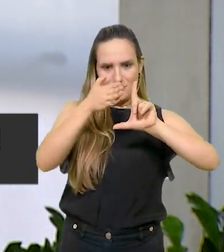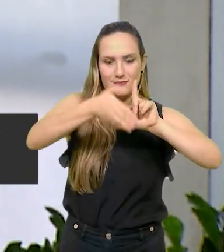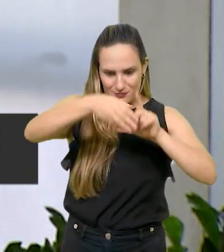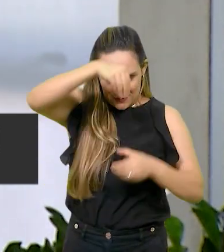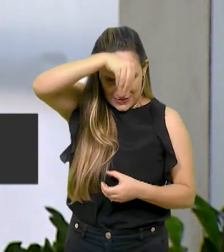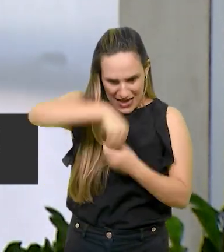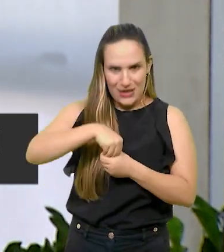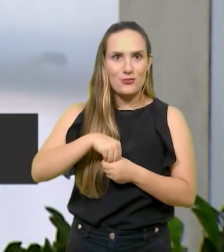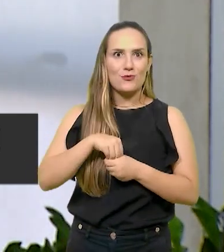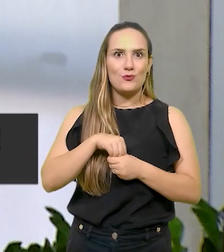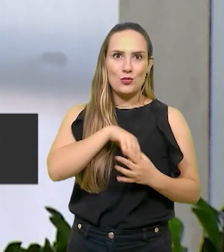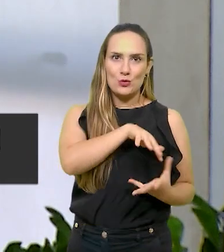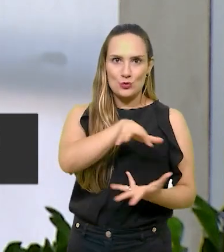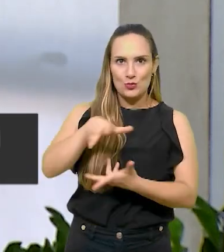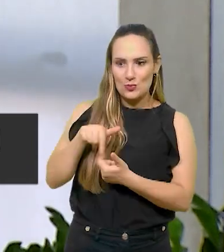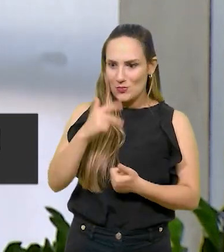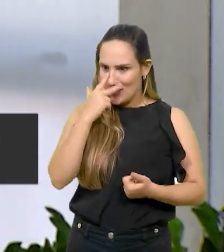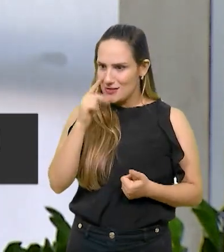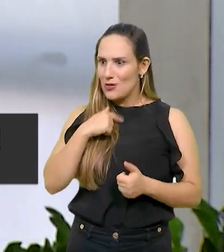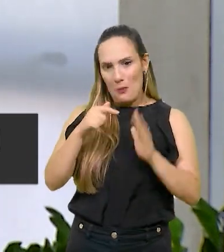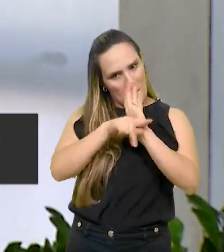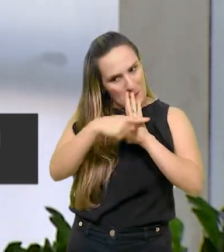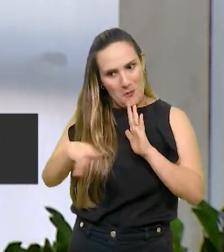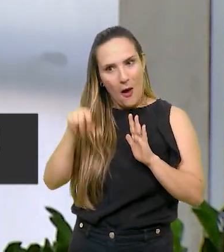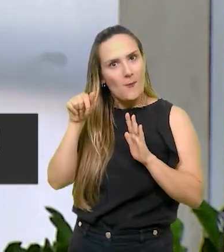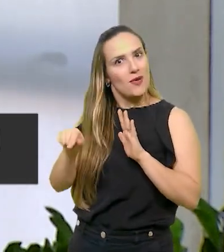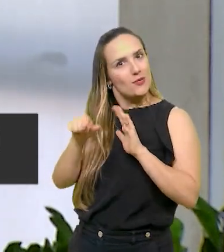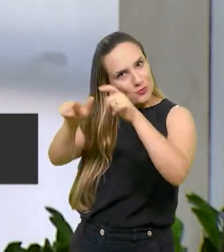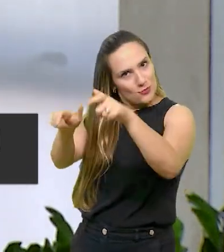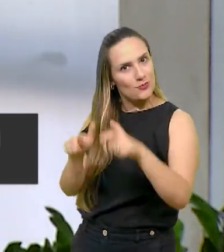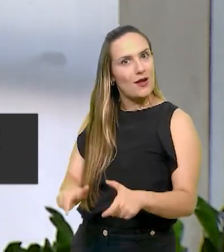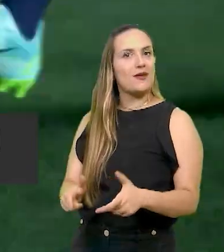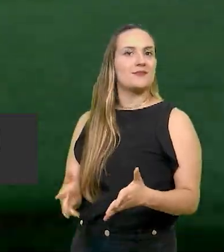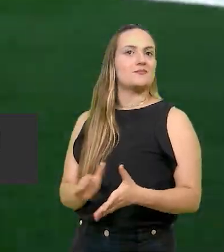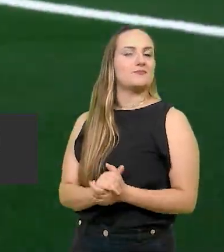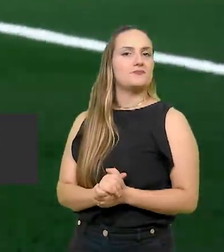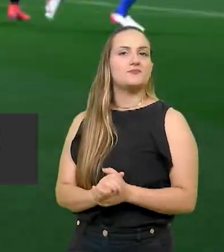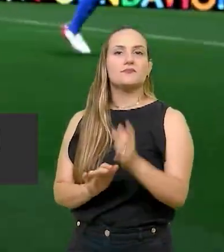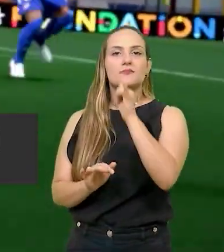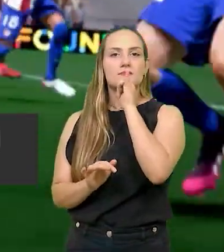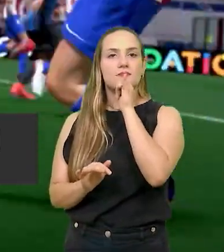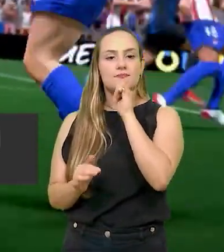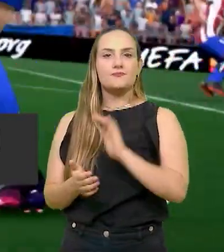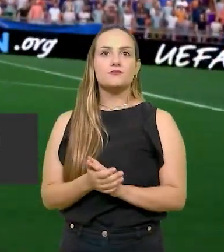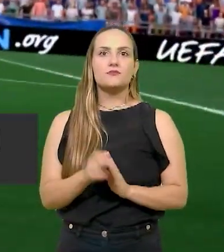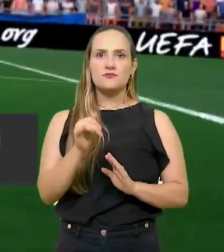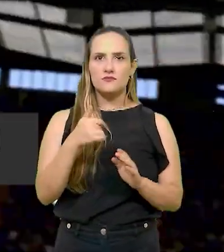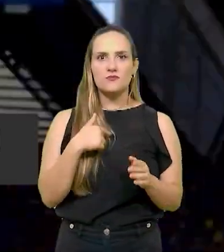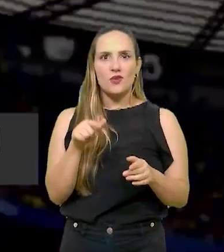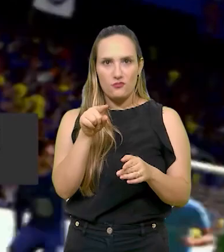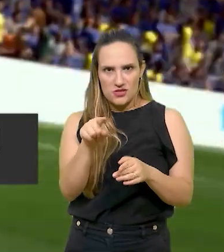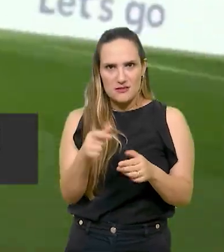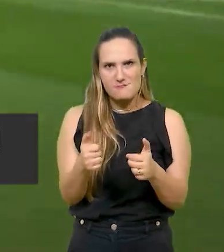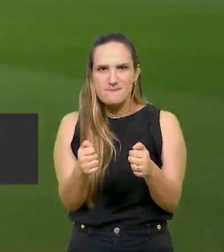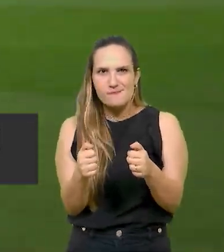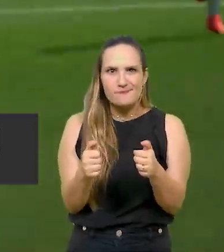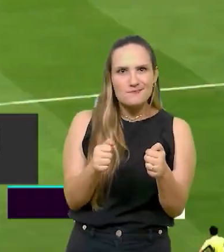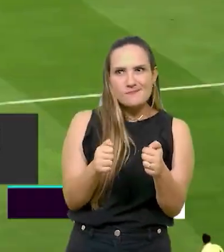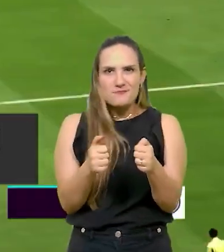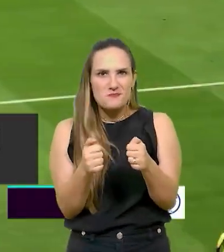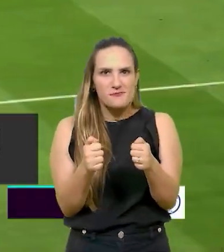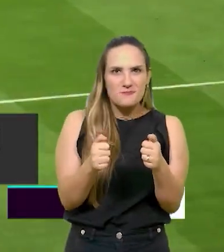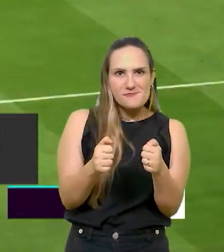lá dentro, você se sente participando das atividades como se fosse você. Então Então, um exemplo seria alguém que está jogando um videogame, está jogando um jogo de futebol